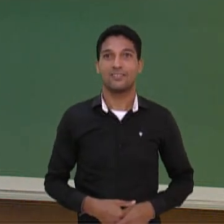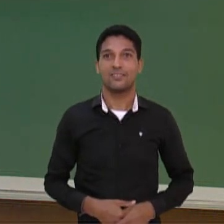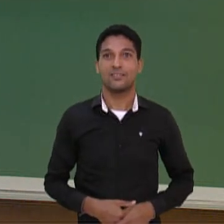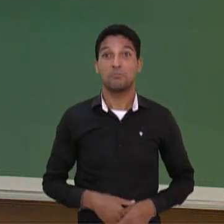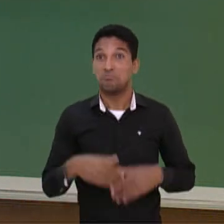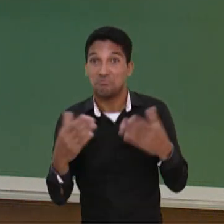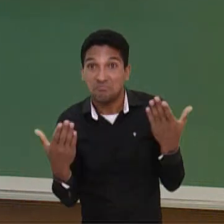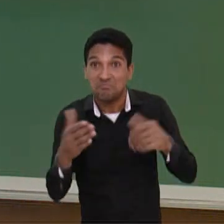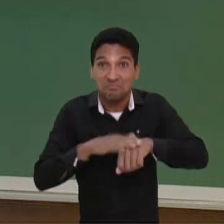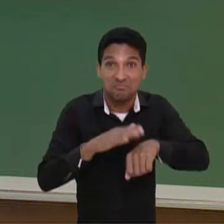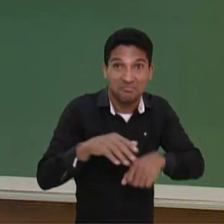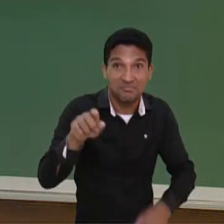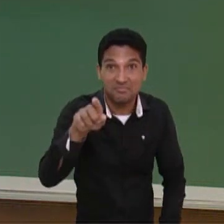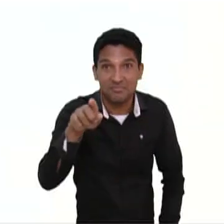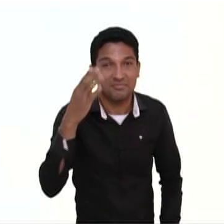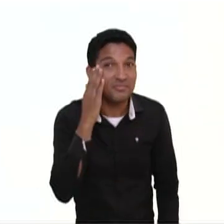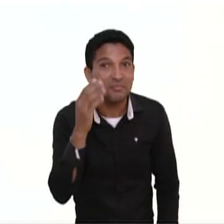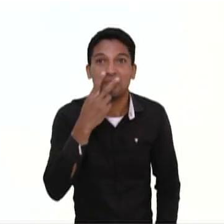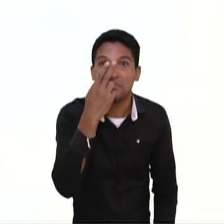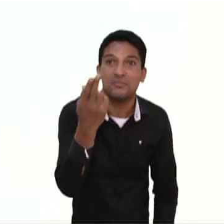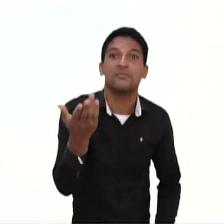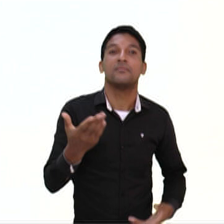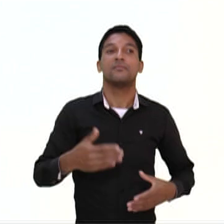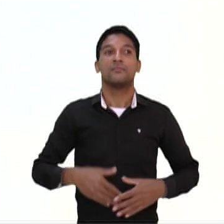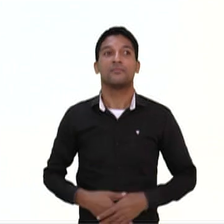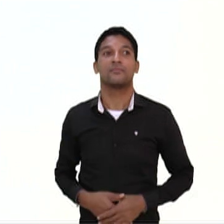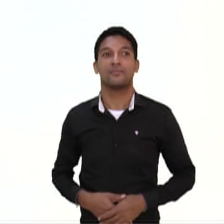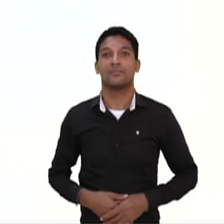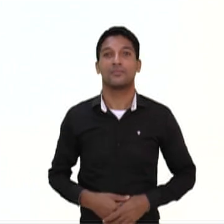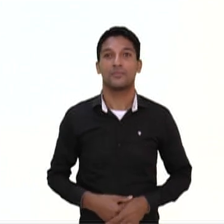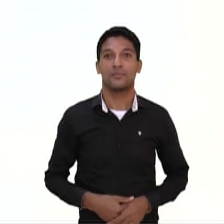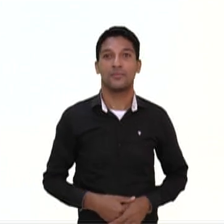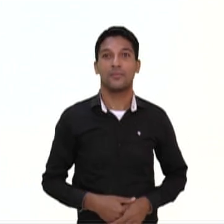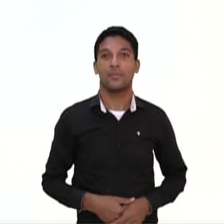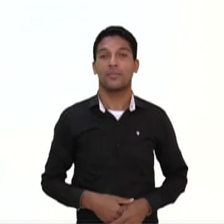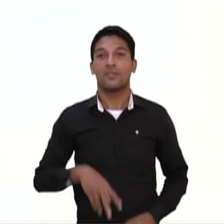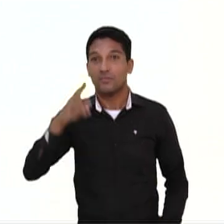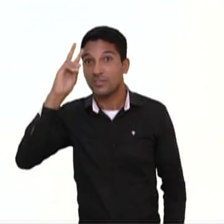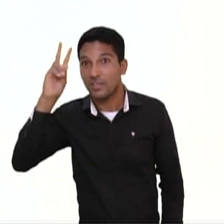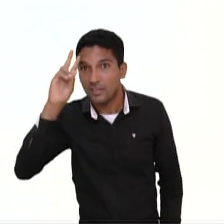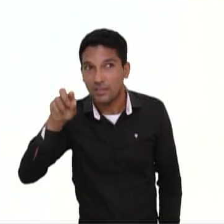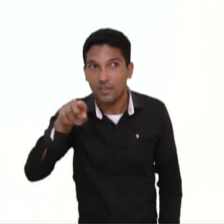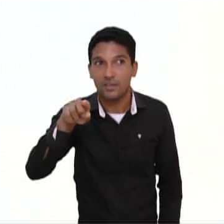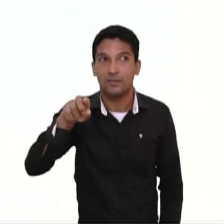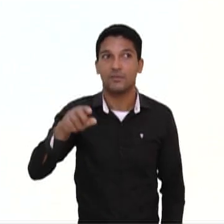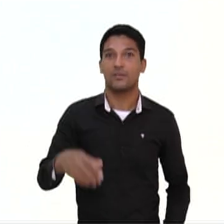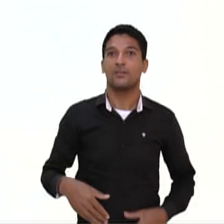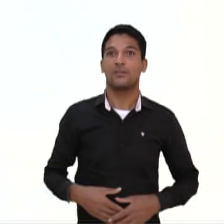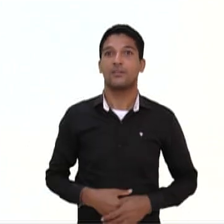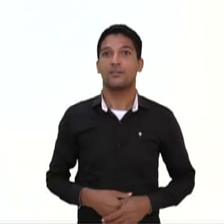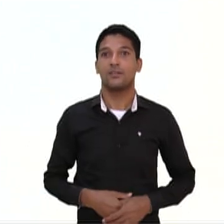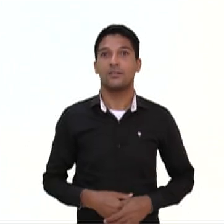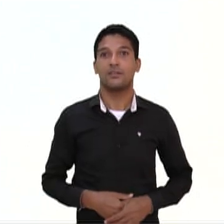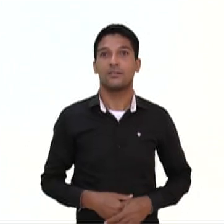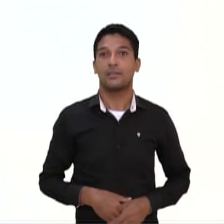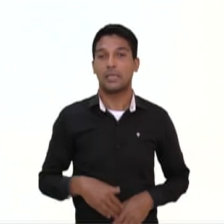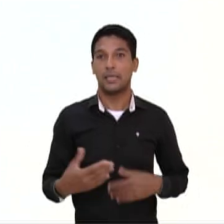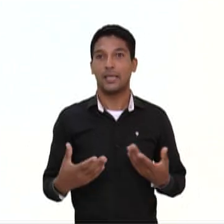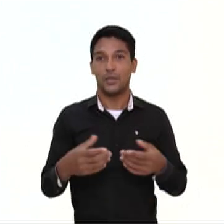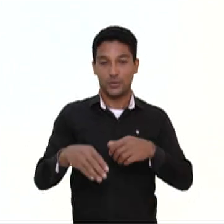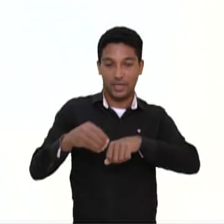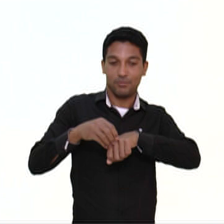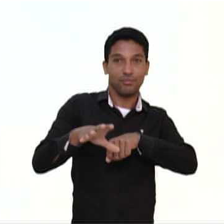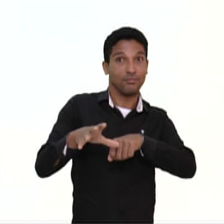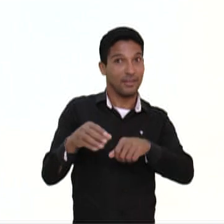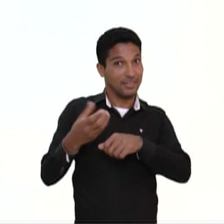Alguém tem tempinho para vocês? O que vocês acham? Já conseguiu responder? Lembra? Eu acabei dando um spoiler aí no meu